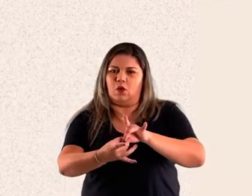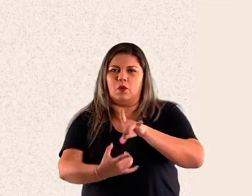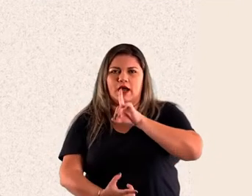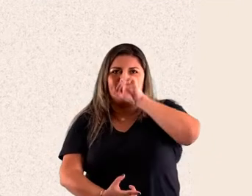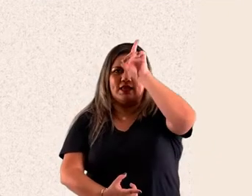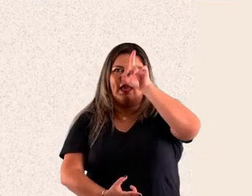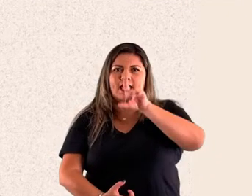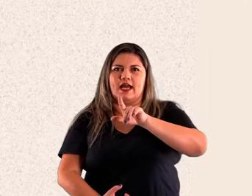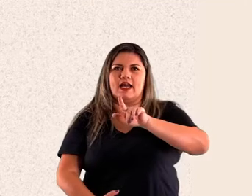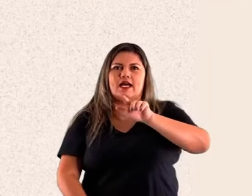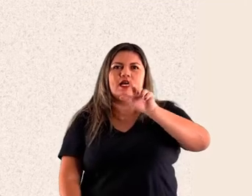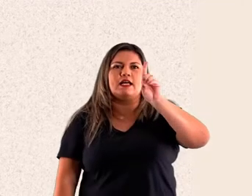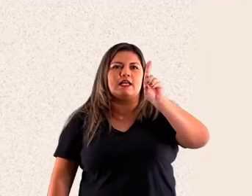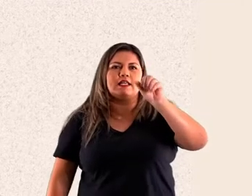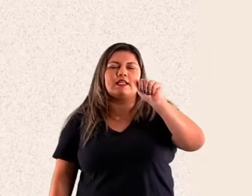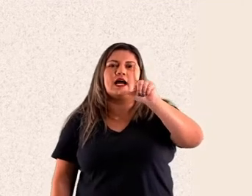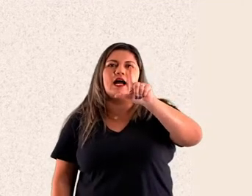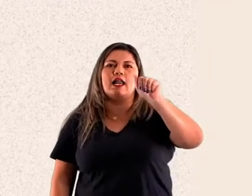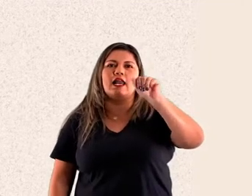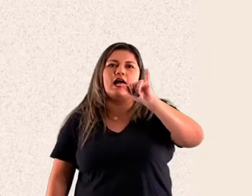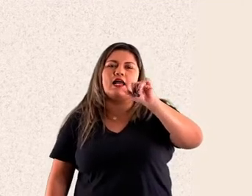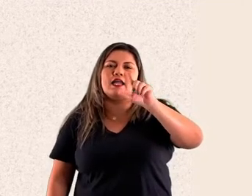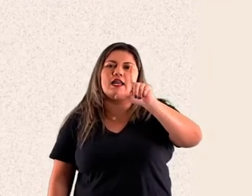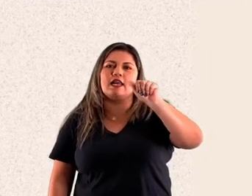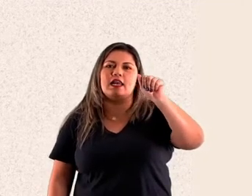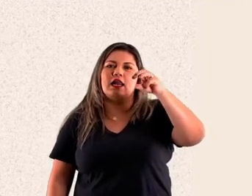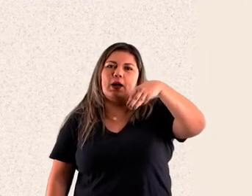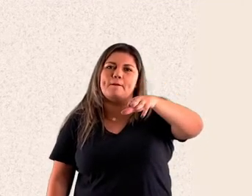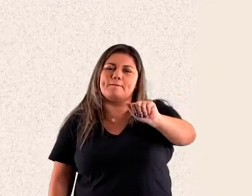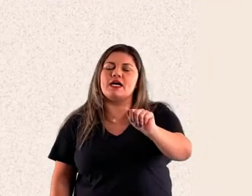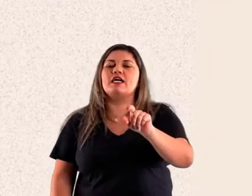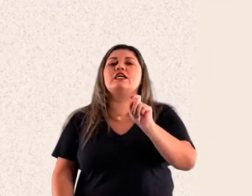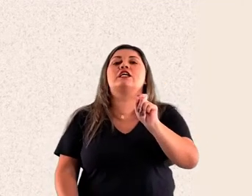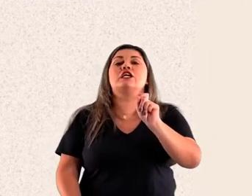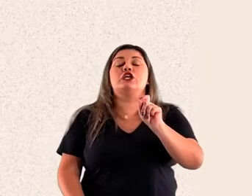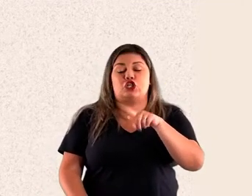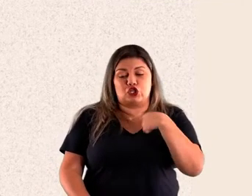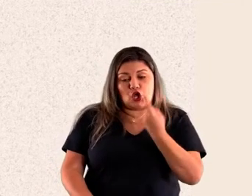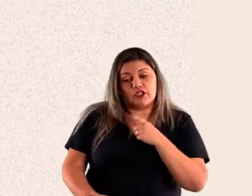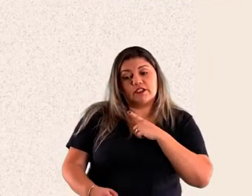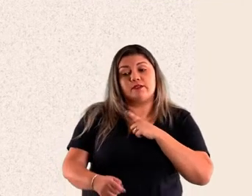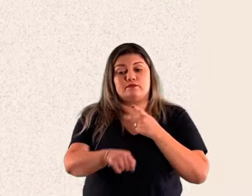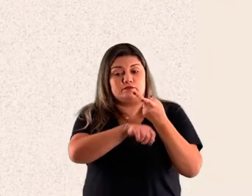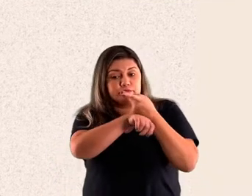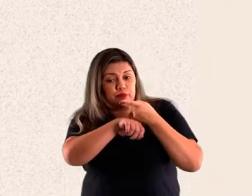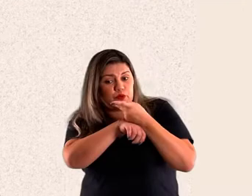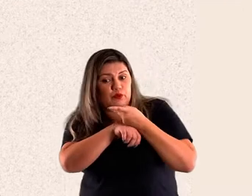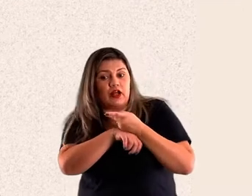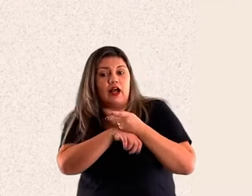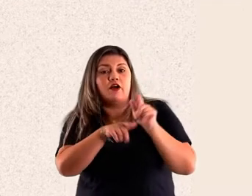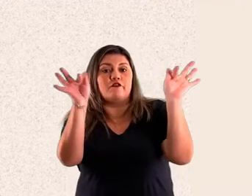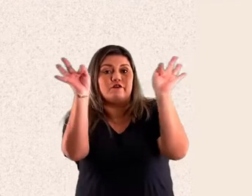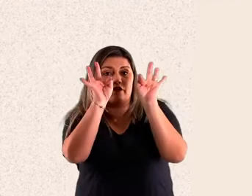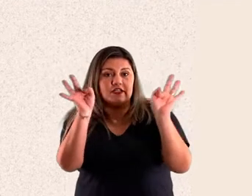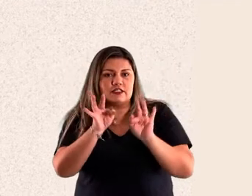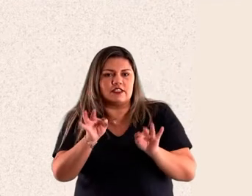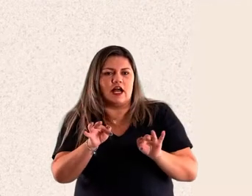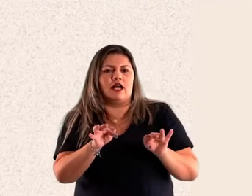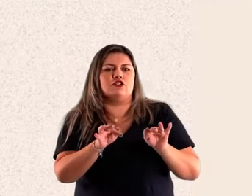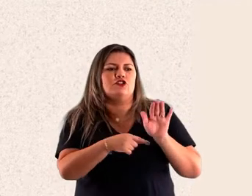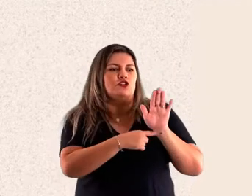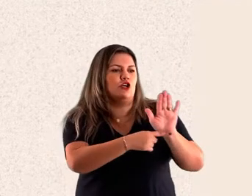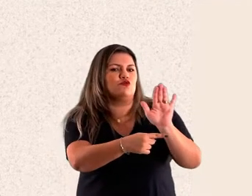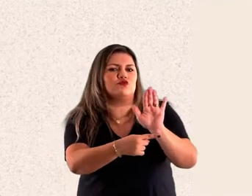que nós devemos buscar nossa felicidade trabalhando para o bem-estar dos outros